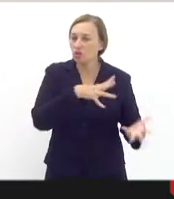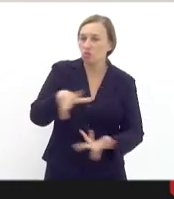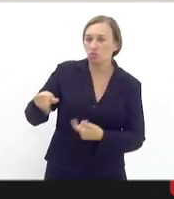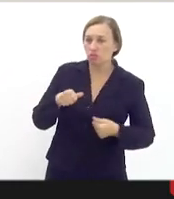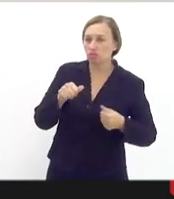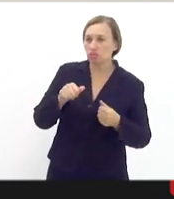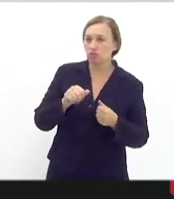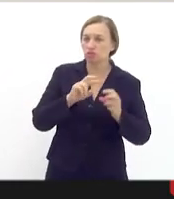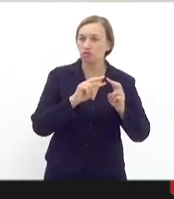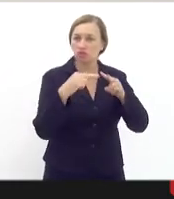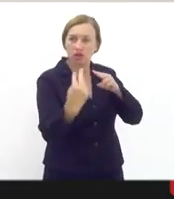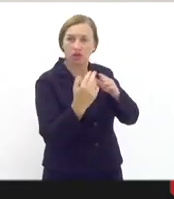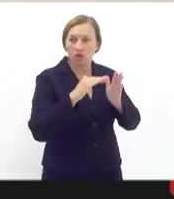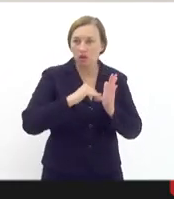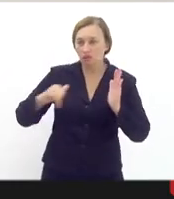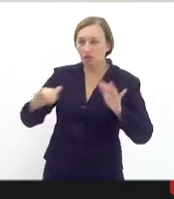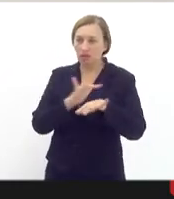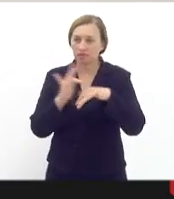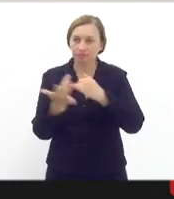dessas grandes corporações.